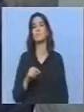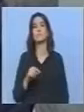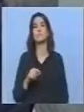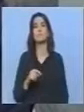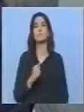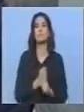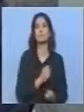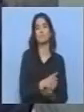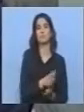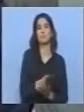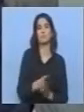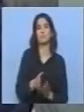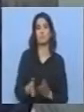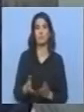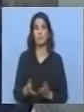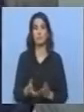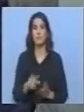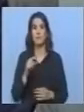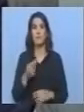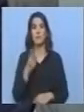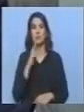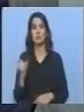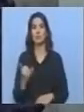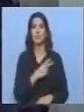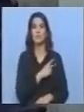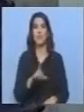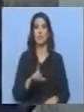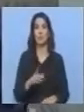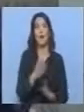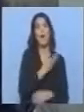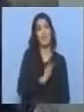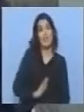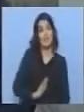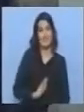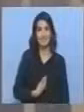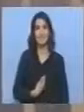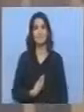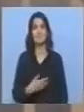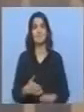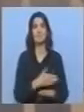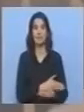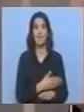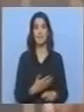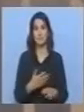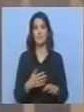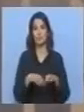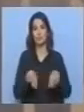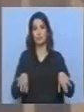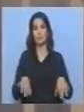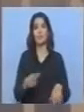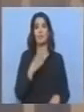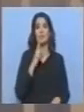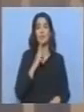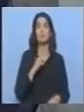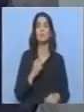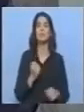Desempenhei vários cargos académicos também. Também vice-reitor da Universidade de Lisboa, antiga, antes da fusão. Fui diretor do